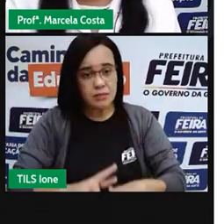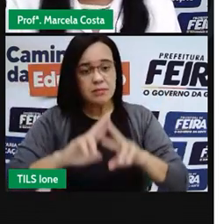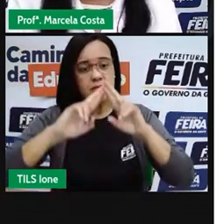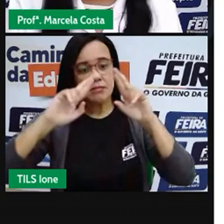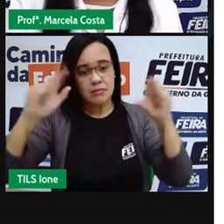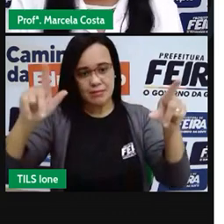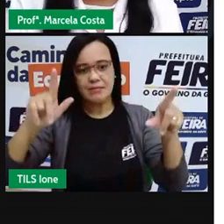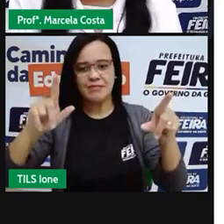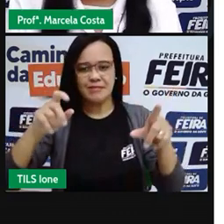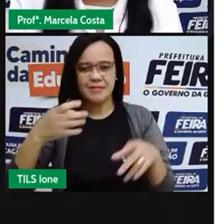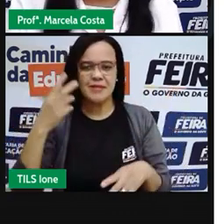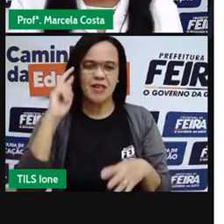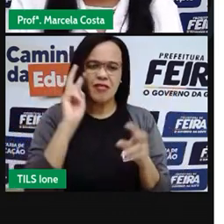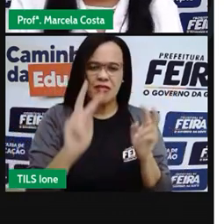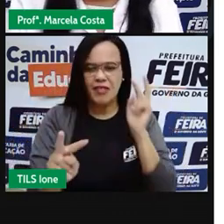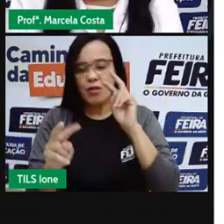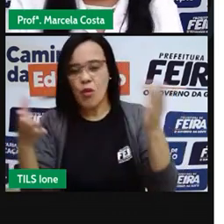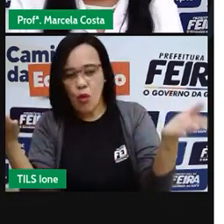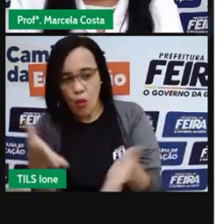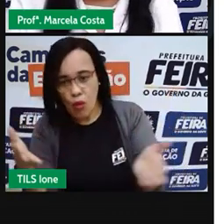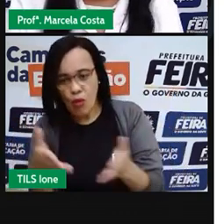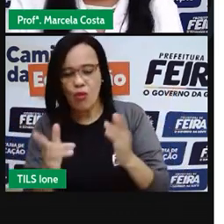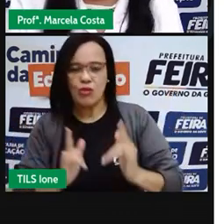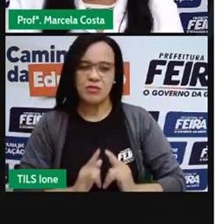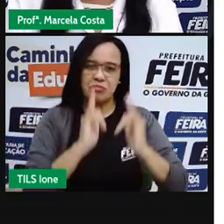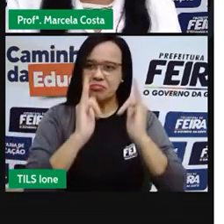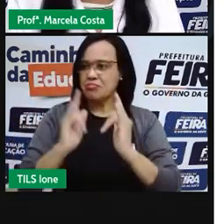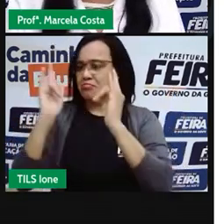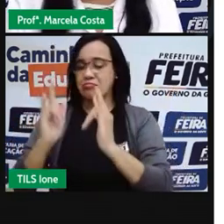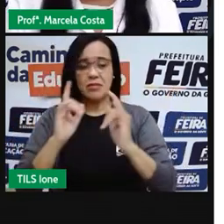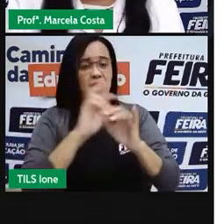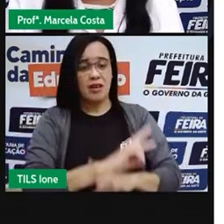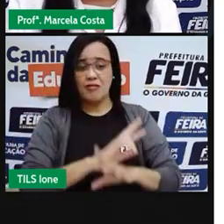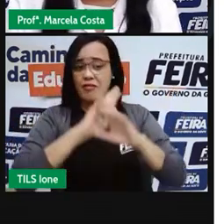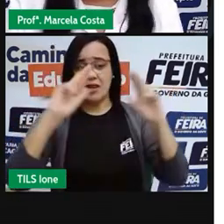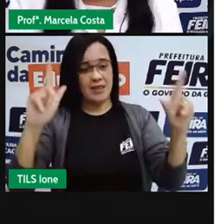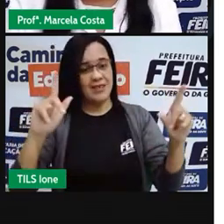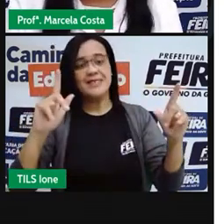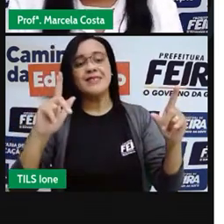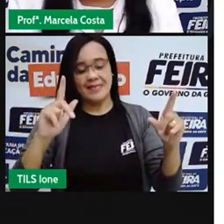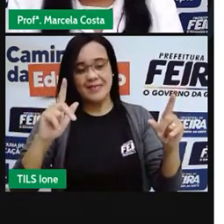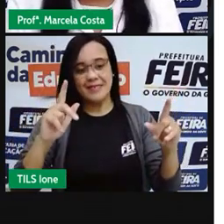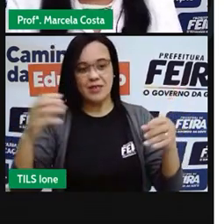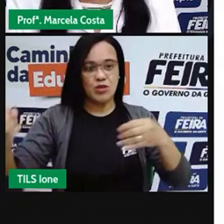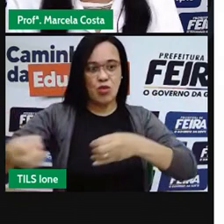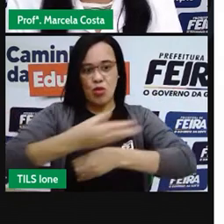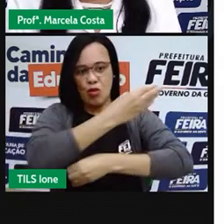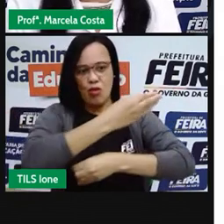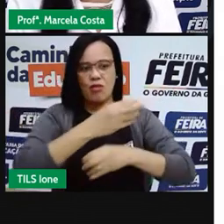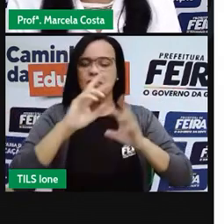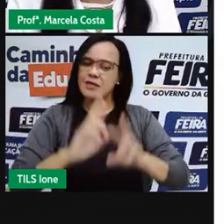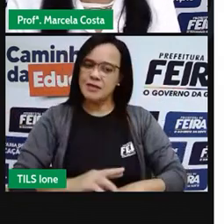Diferente do que a gente costuma ver hoje em instalações mais recentes.